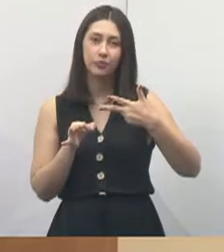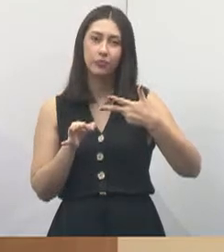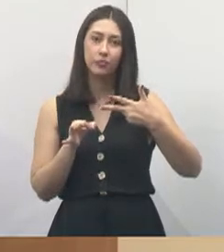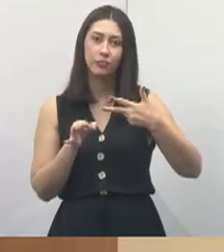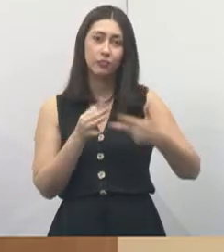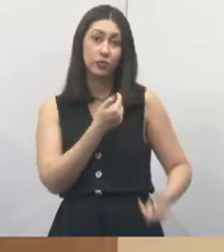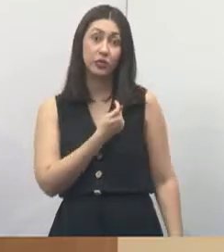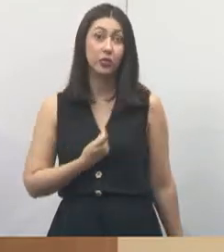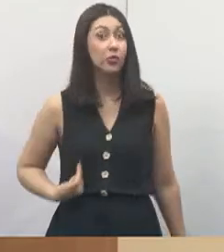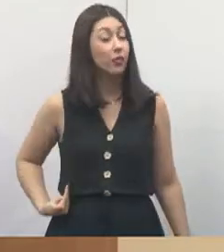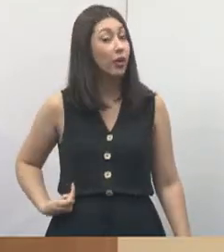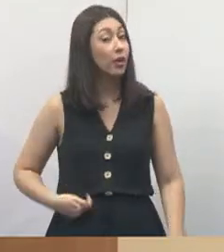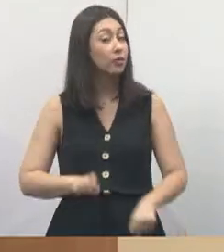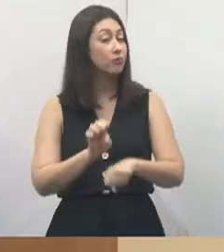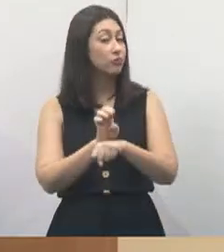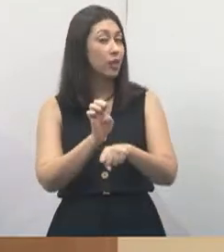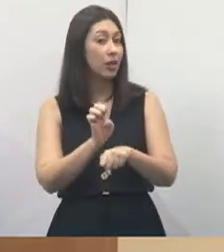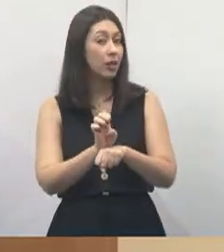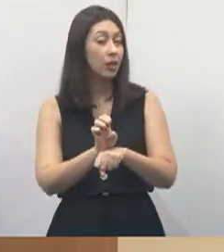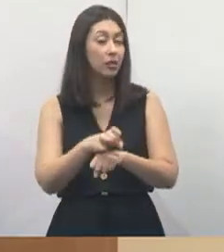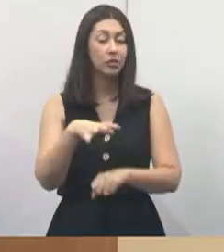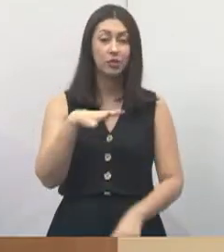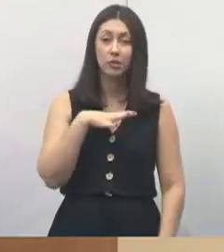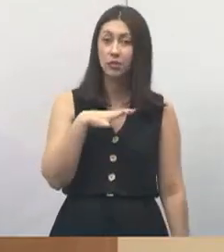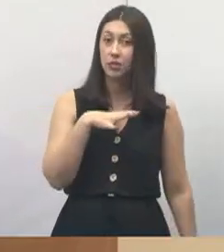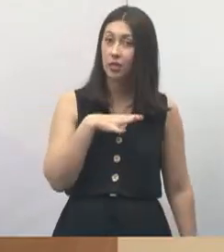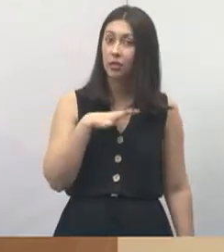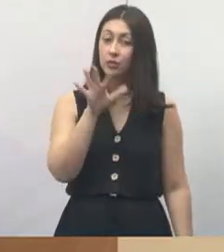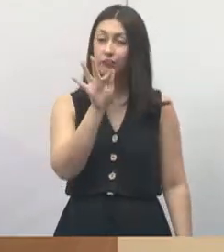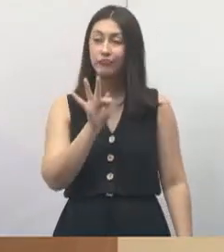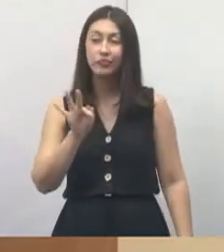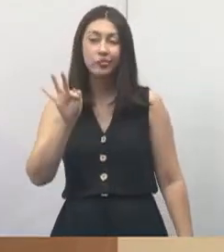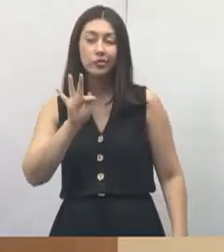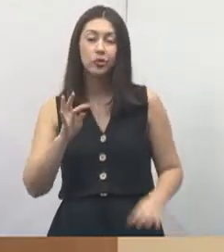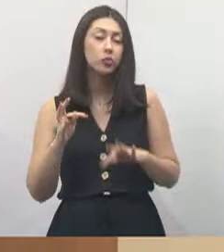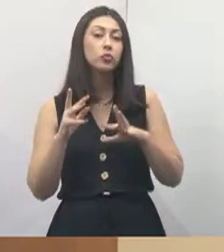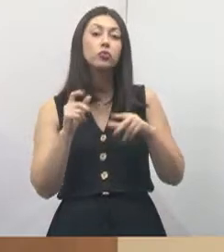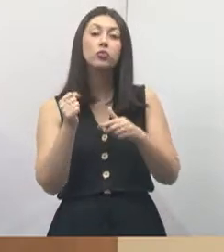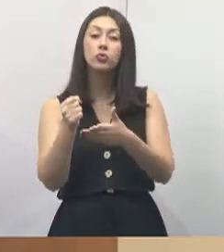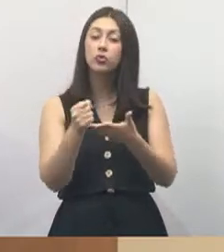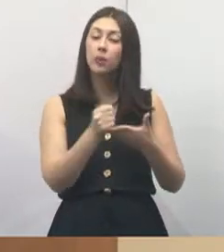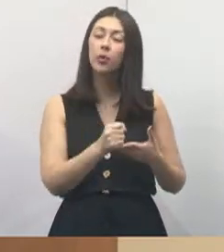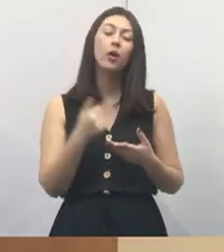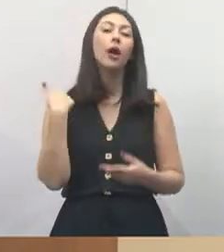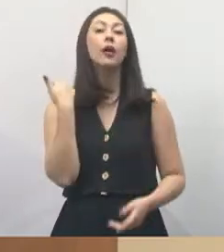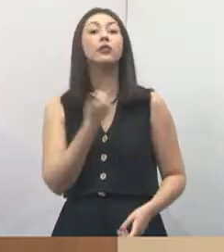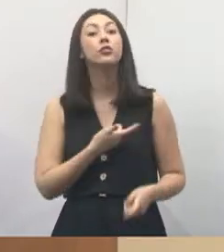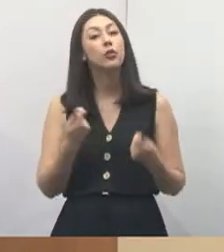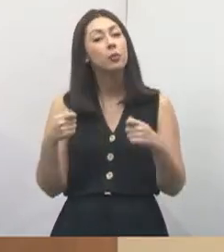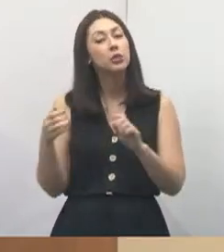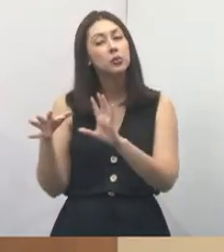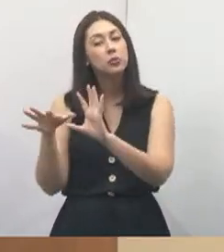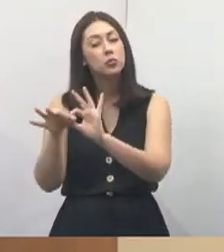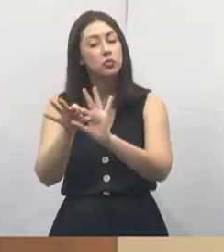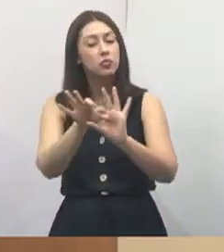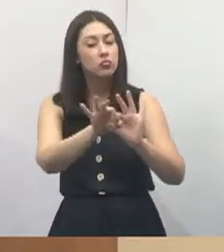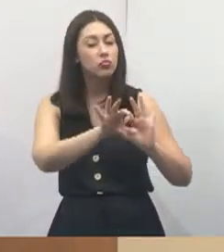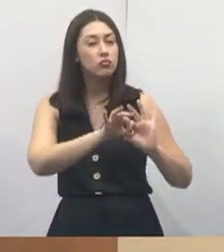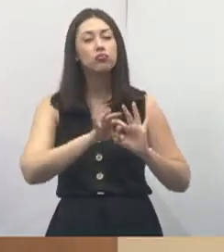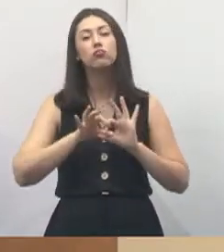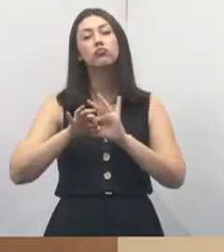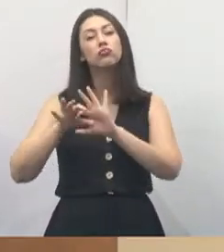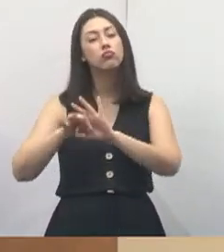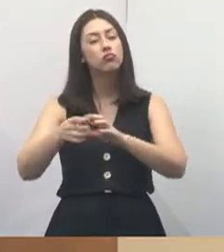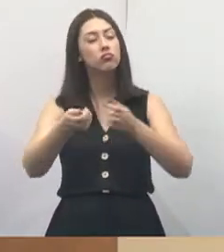União, dos Estados, dos municípios, porque nós precisamos ter uma rede de combate, uma rede